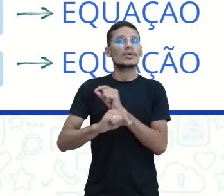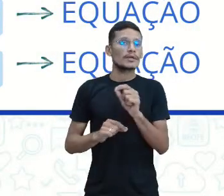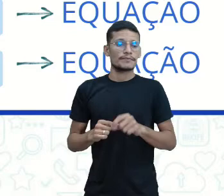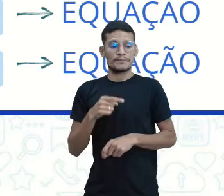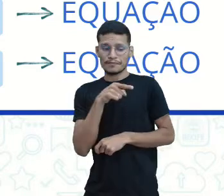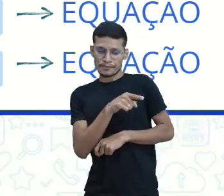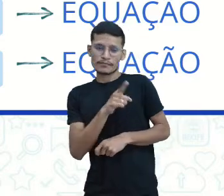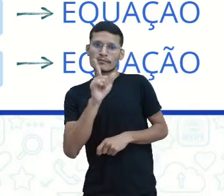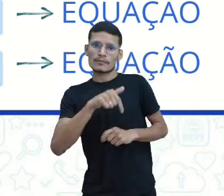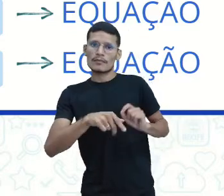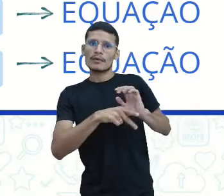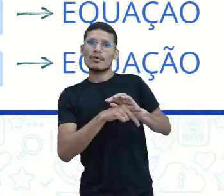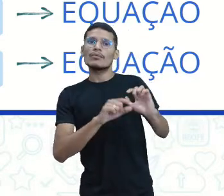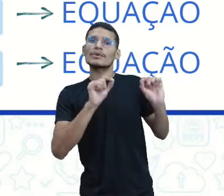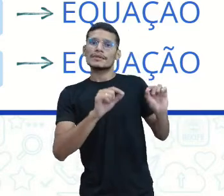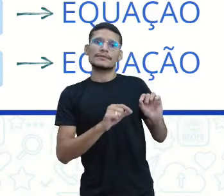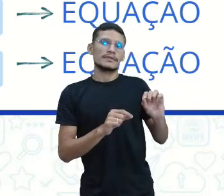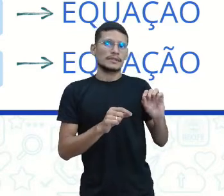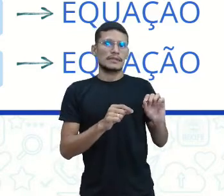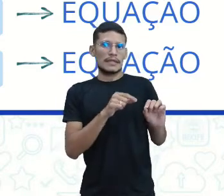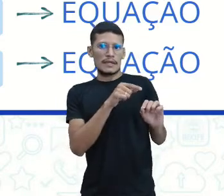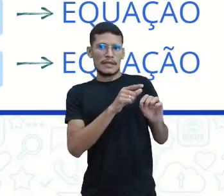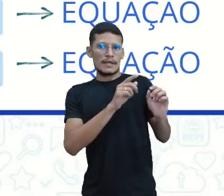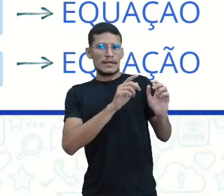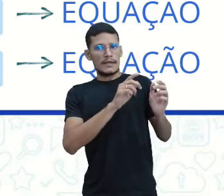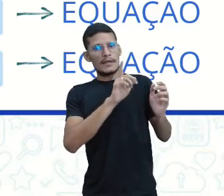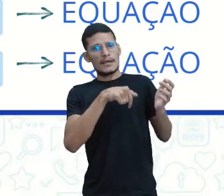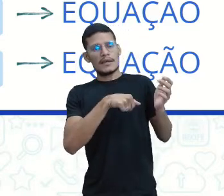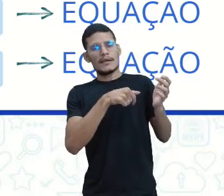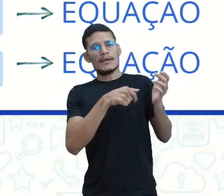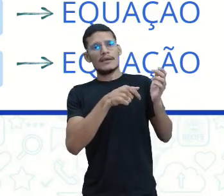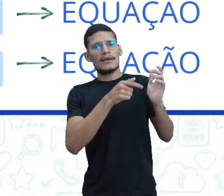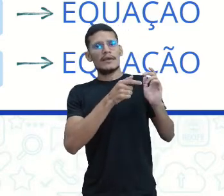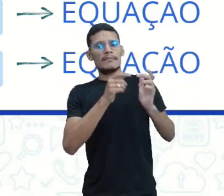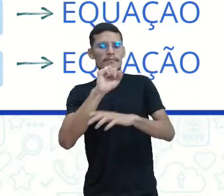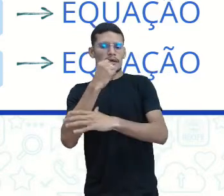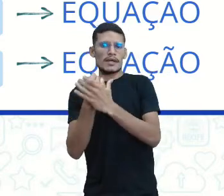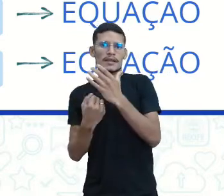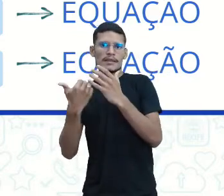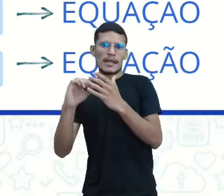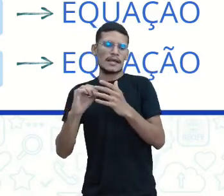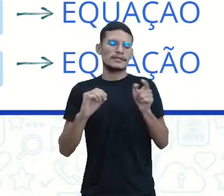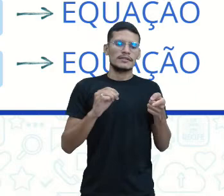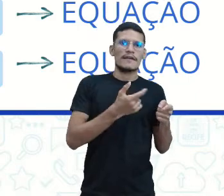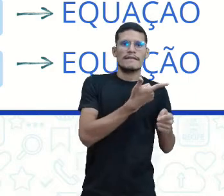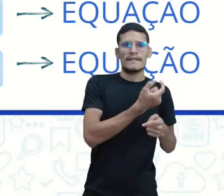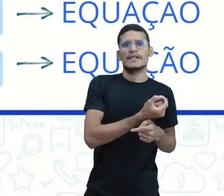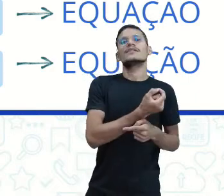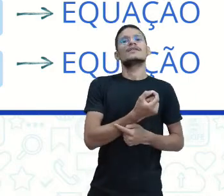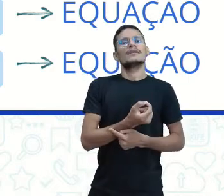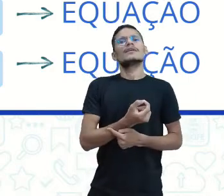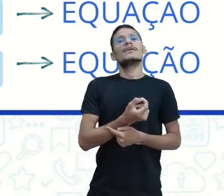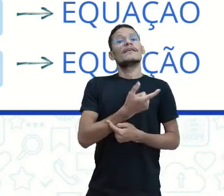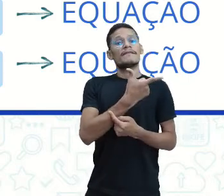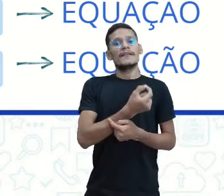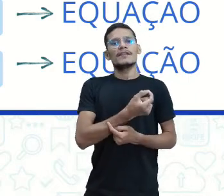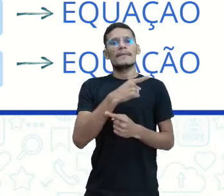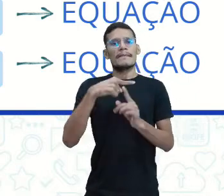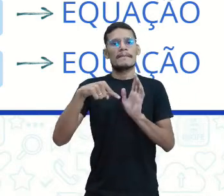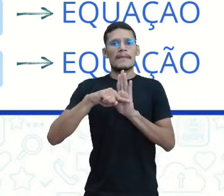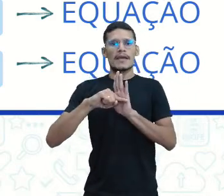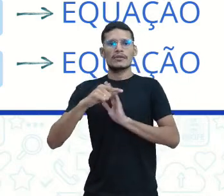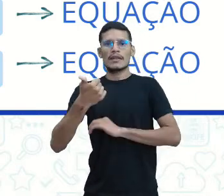de basquete aí sendo 10 e a bola de vôlei sendo 20. Então, 20 menos 10 vai dar igual a